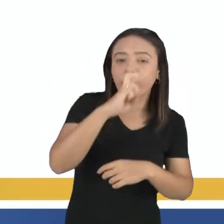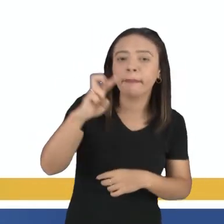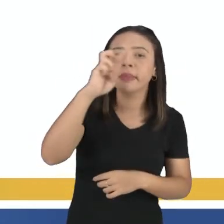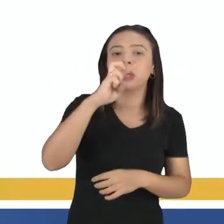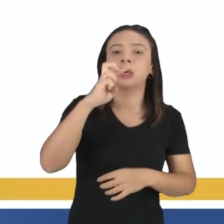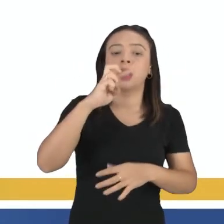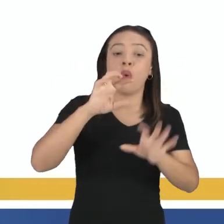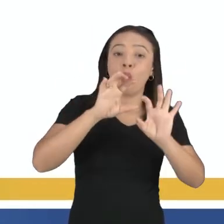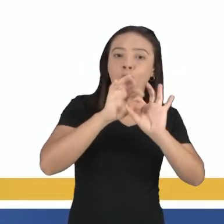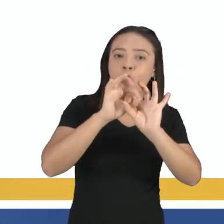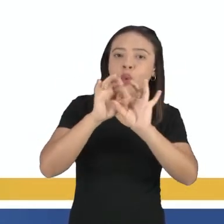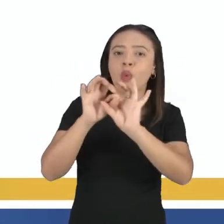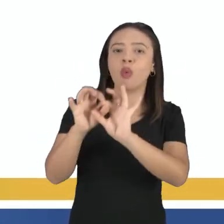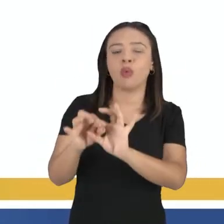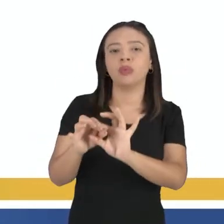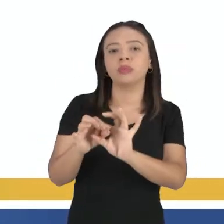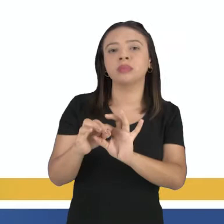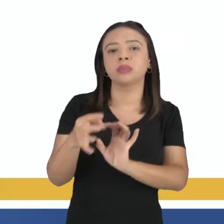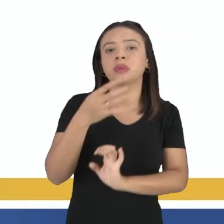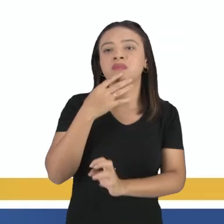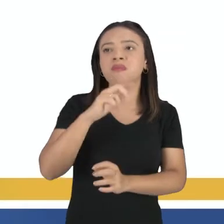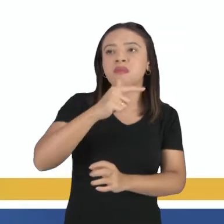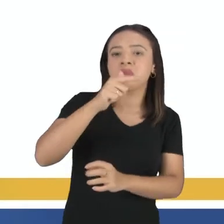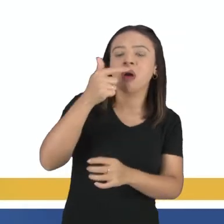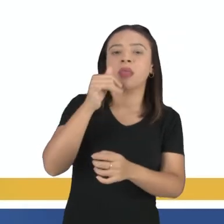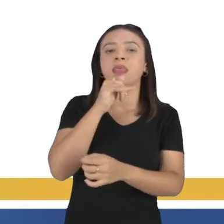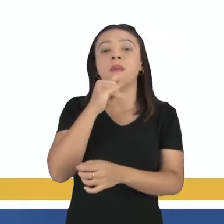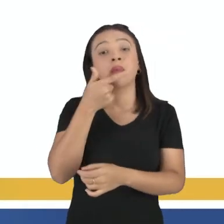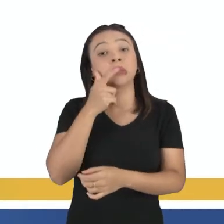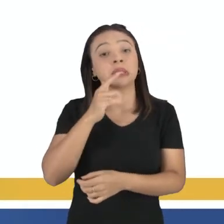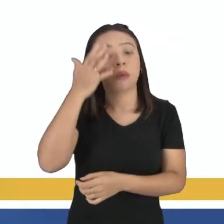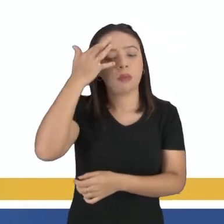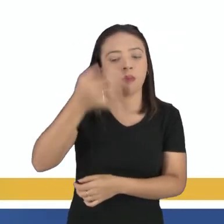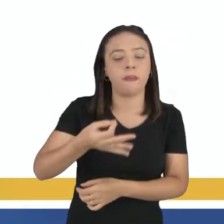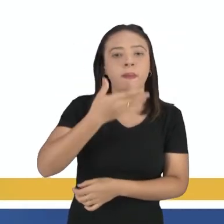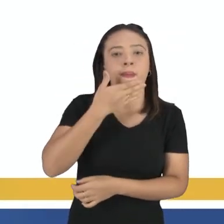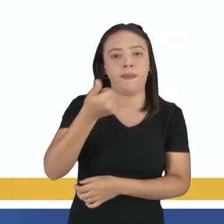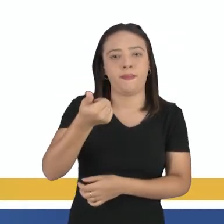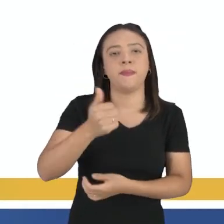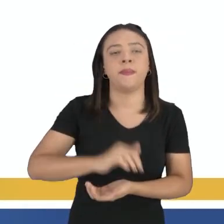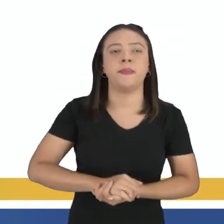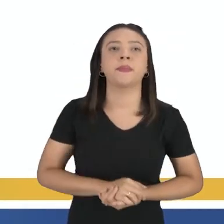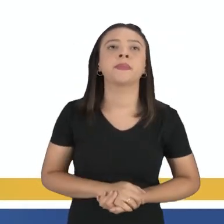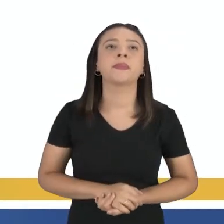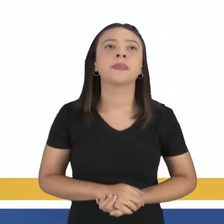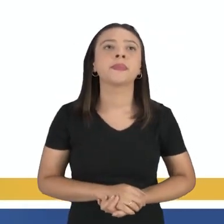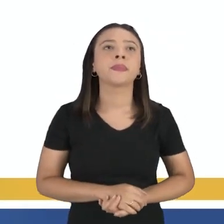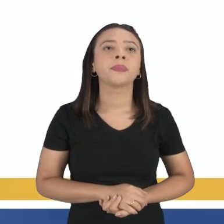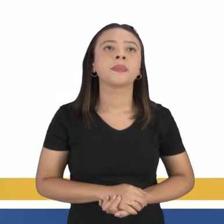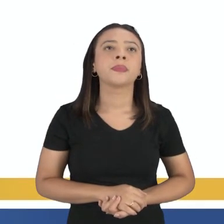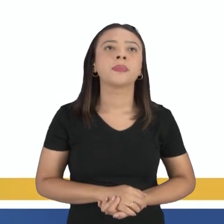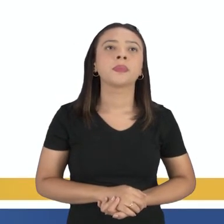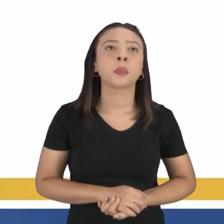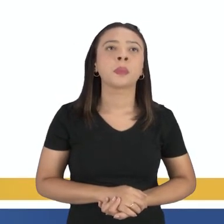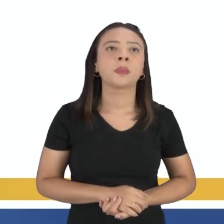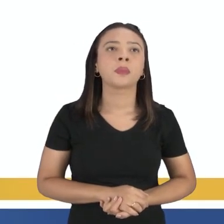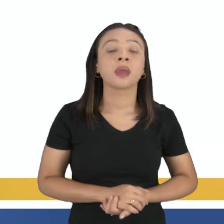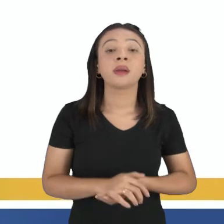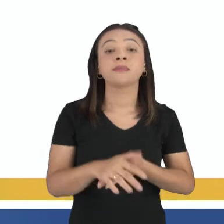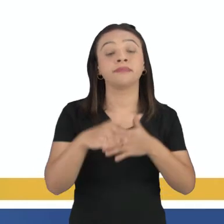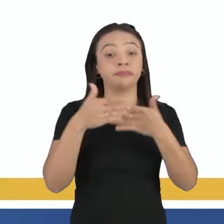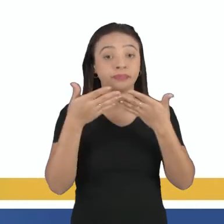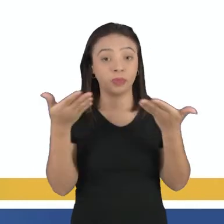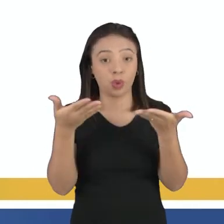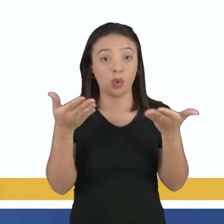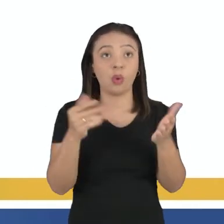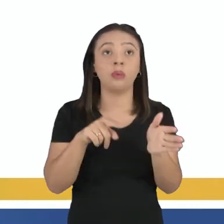né? Questão da gente buscar outros exemplos para tentar entender, tá bom? Vamos ver aqui os próximos.